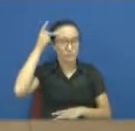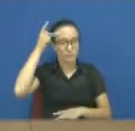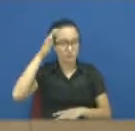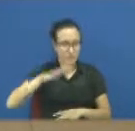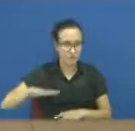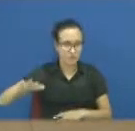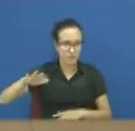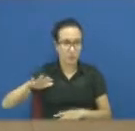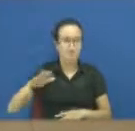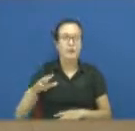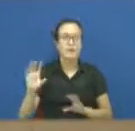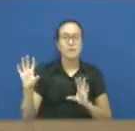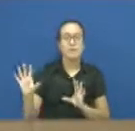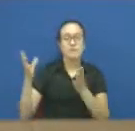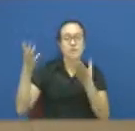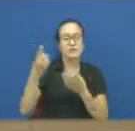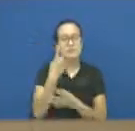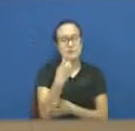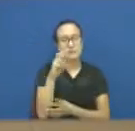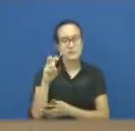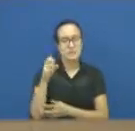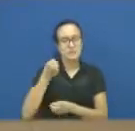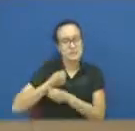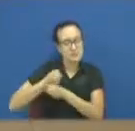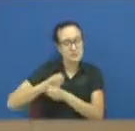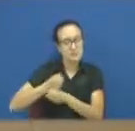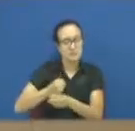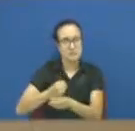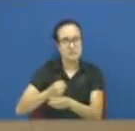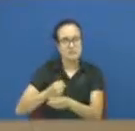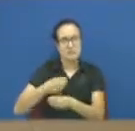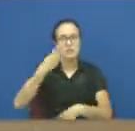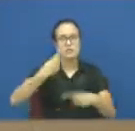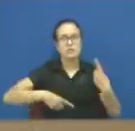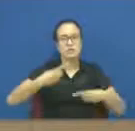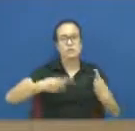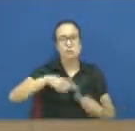15 anos na cidade. Pediu para discutir o vereador Luizinho.